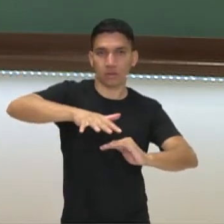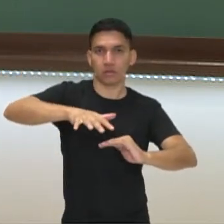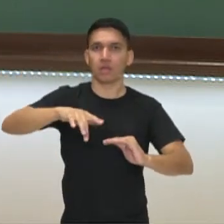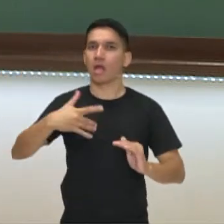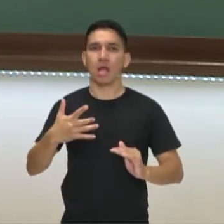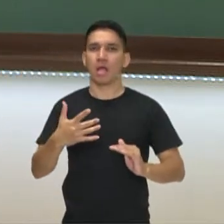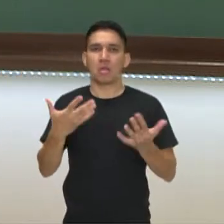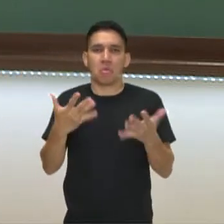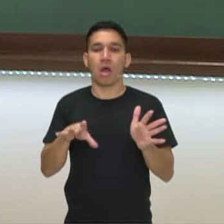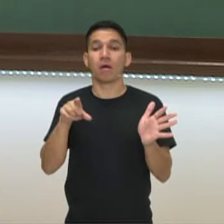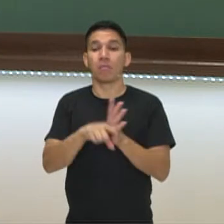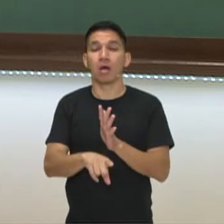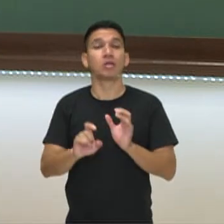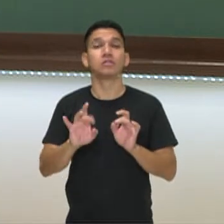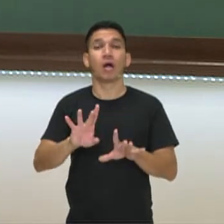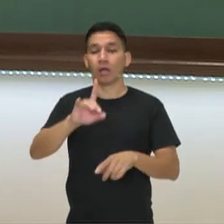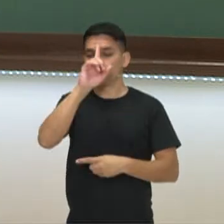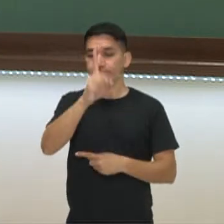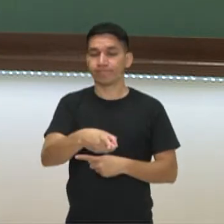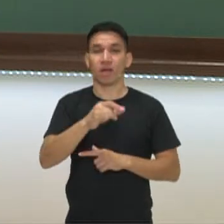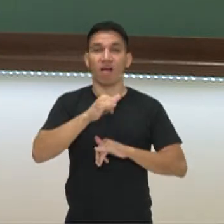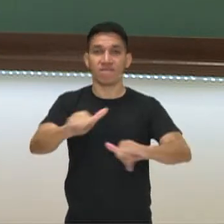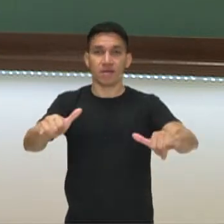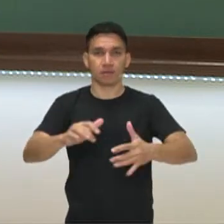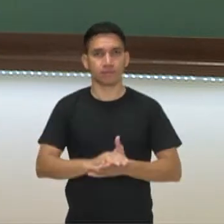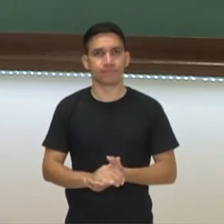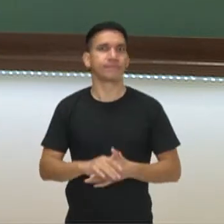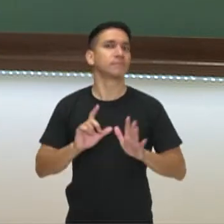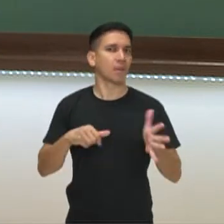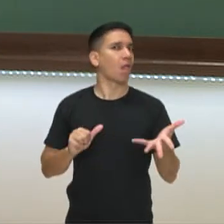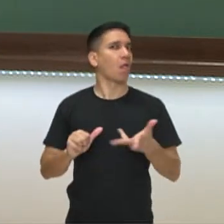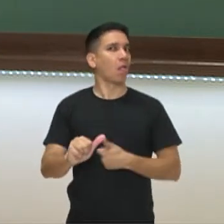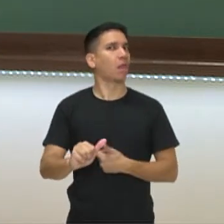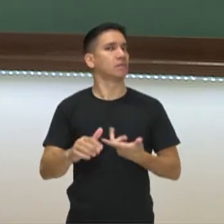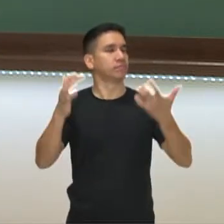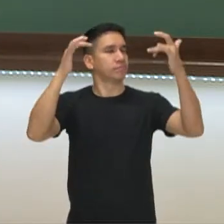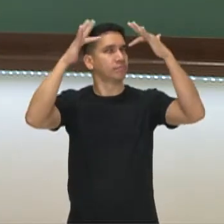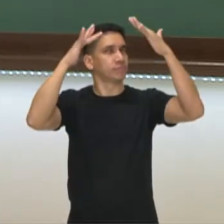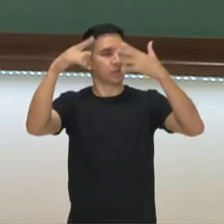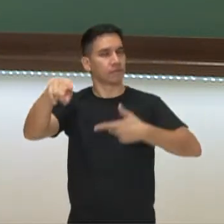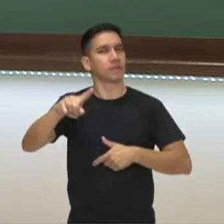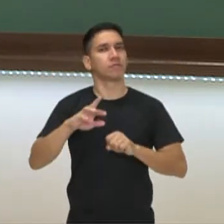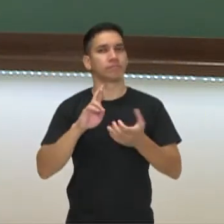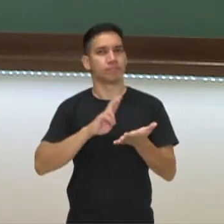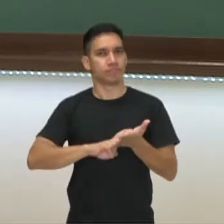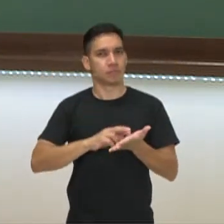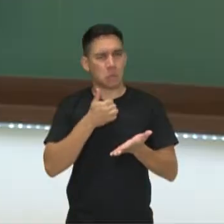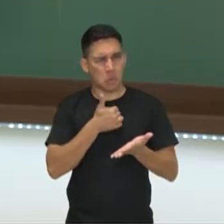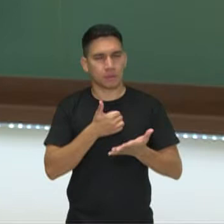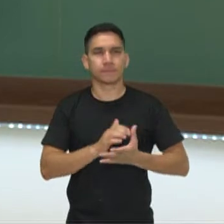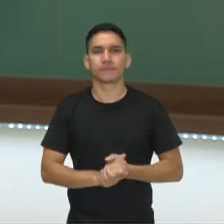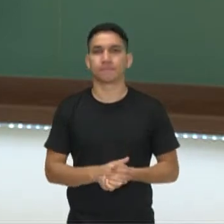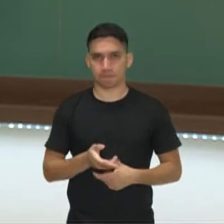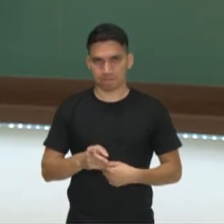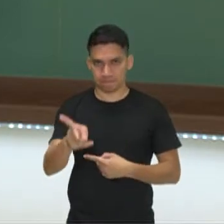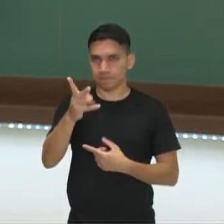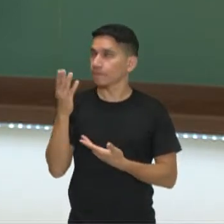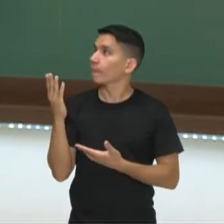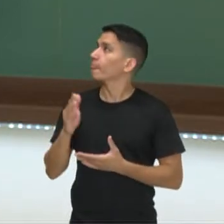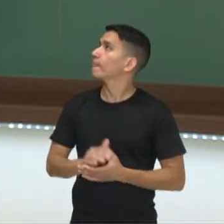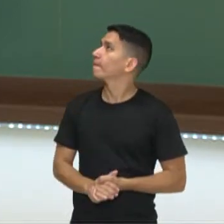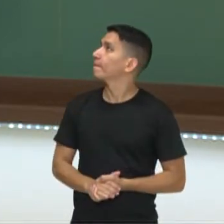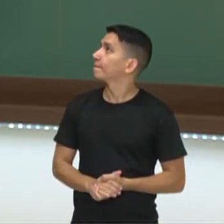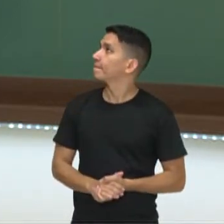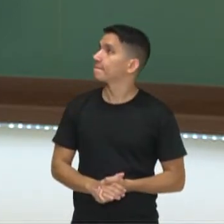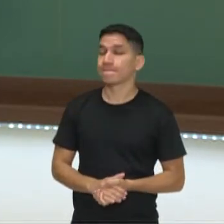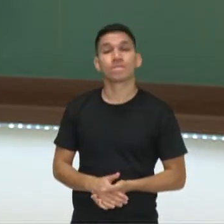de fato, impõe. Então, são elementos reflexivos para uma boa resposta para vocês. Legal? Vamos continuar? Vamos